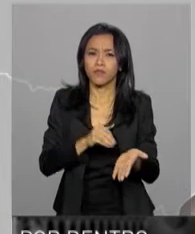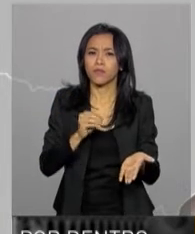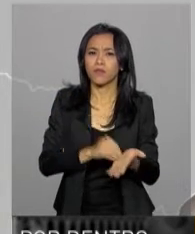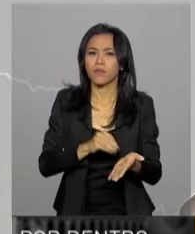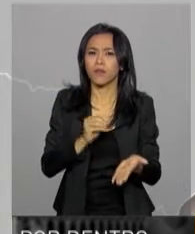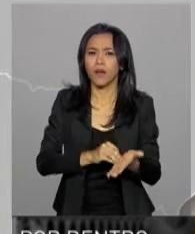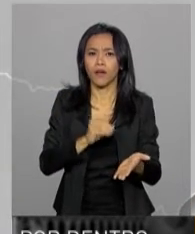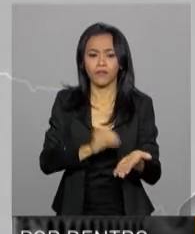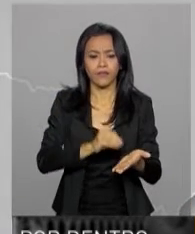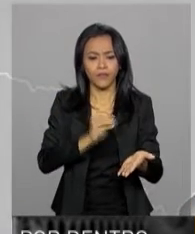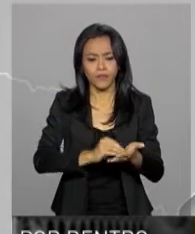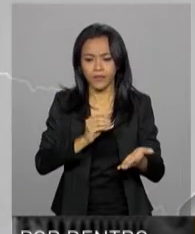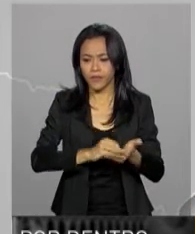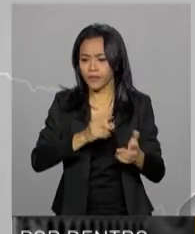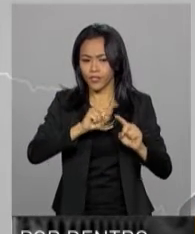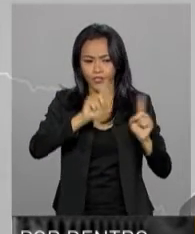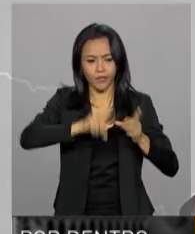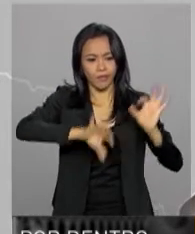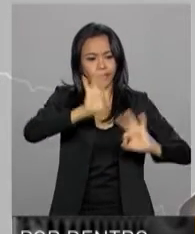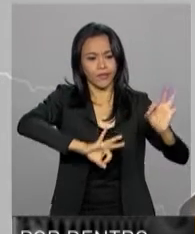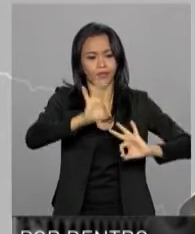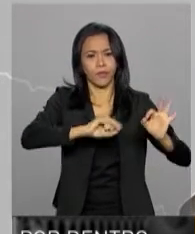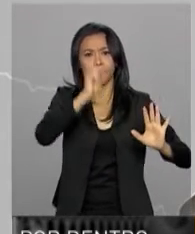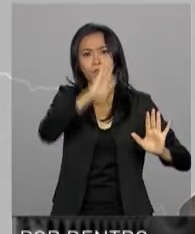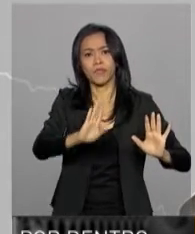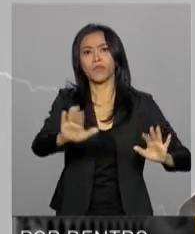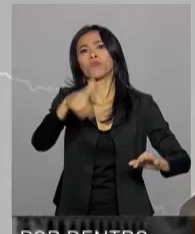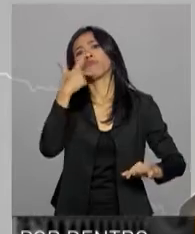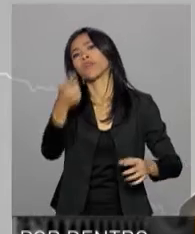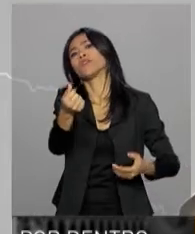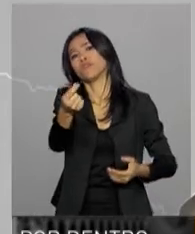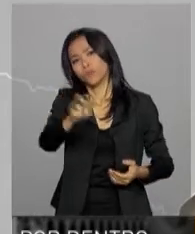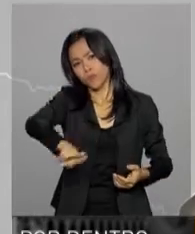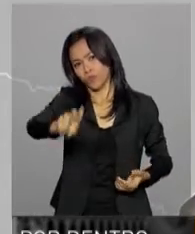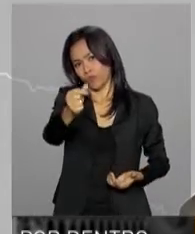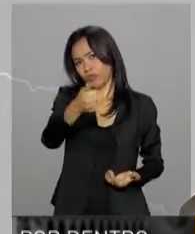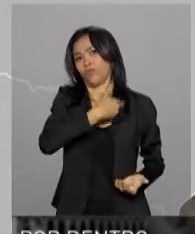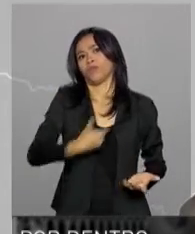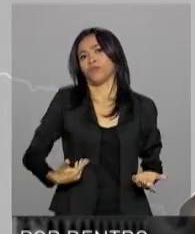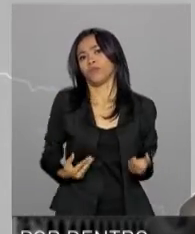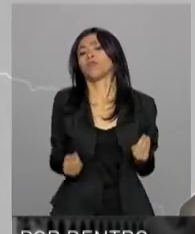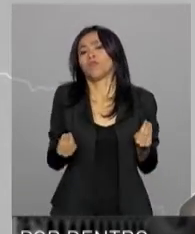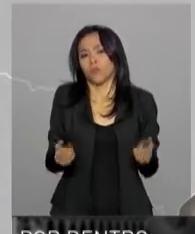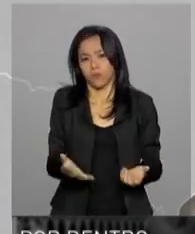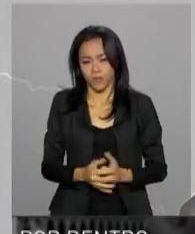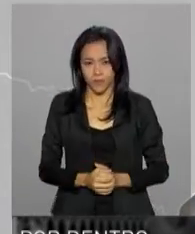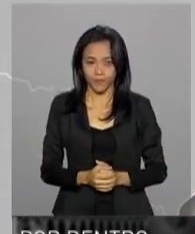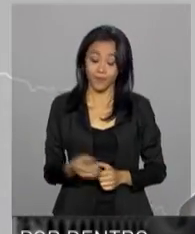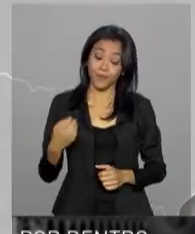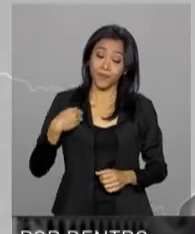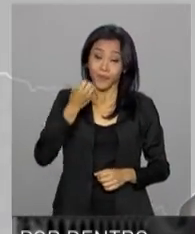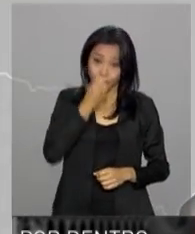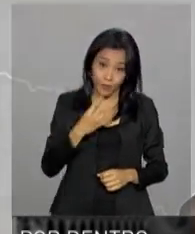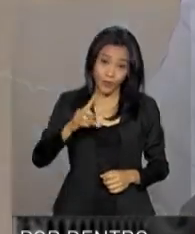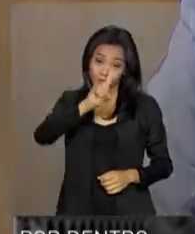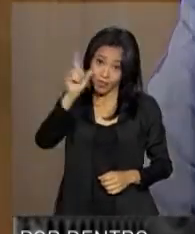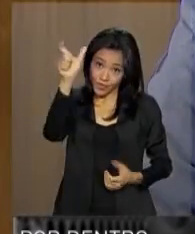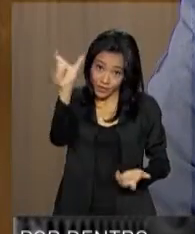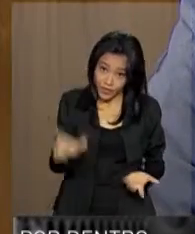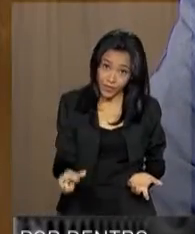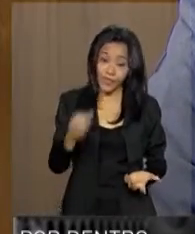sim de planejamento no brasil quando a gente fala a gente fala de dinheiro público um podia júnior o bomdia ouvintes da rádio